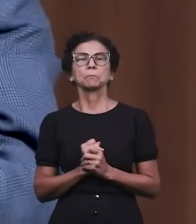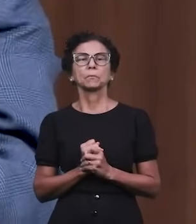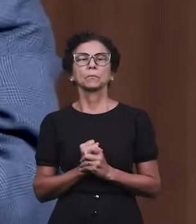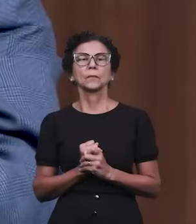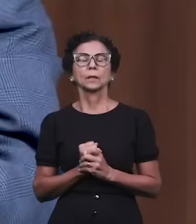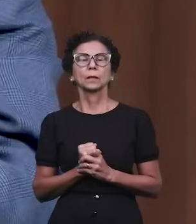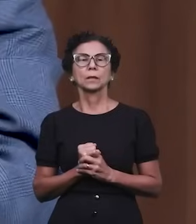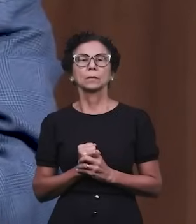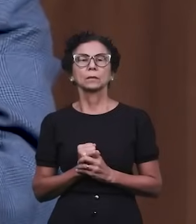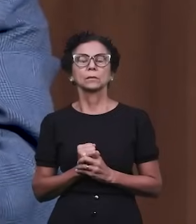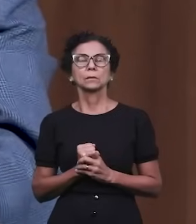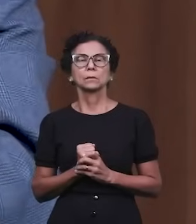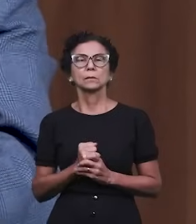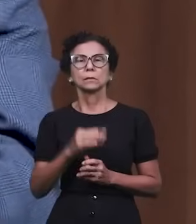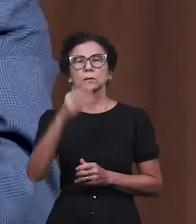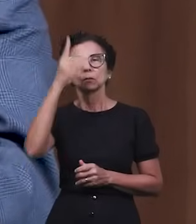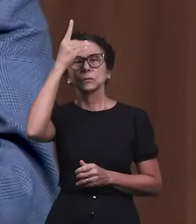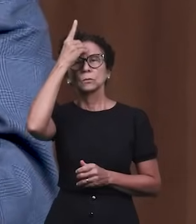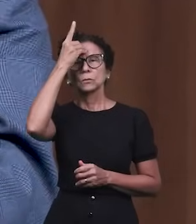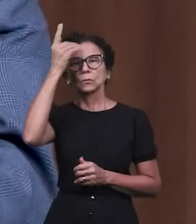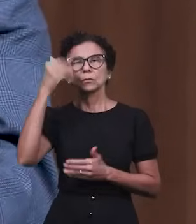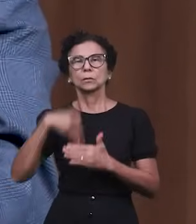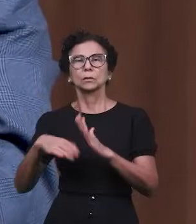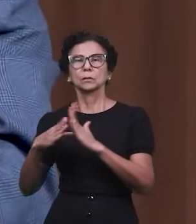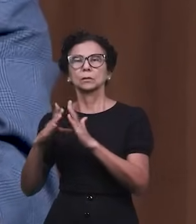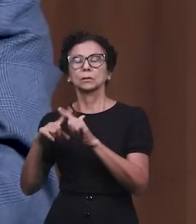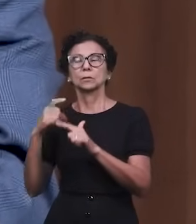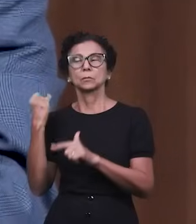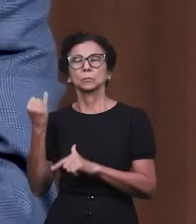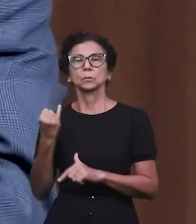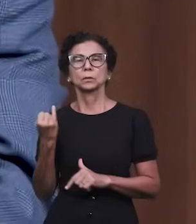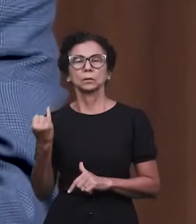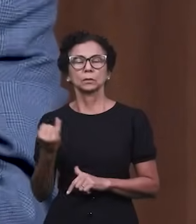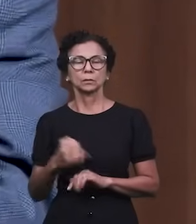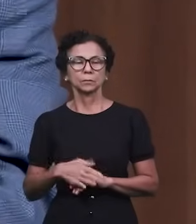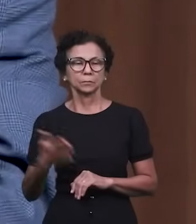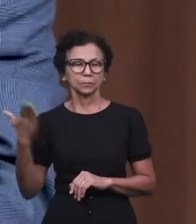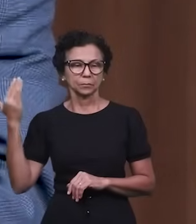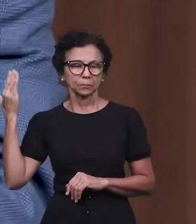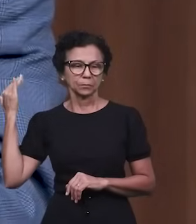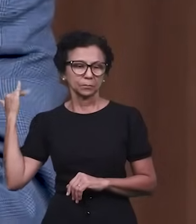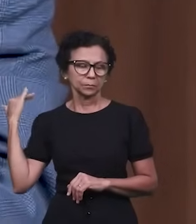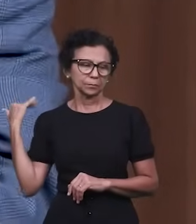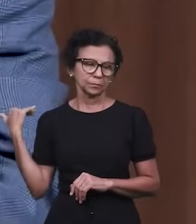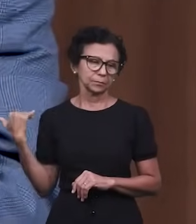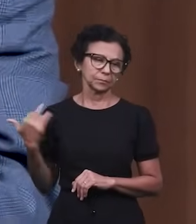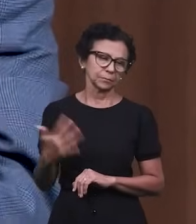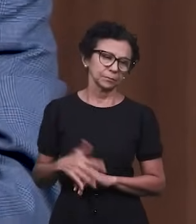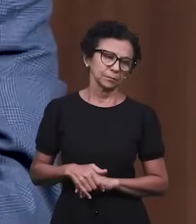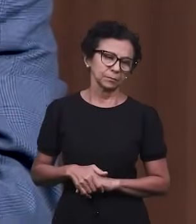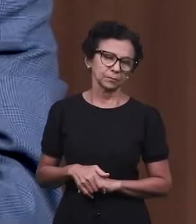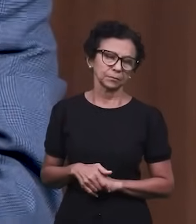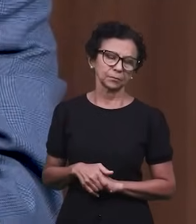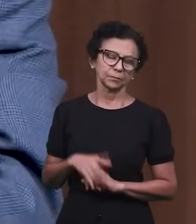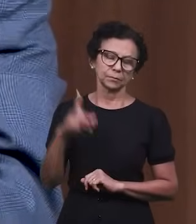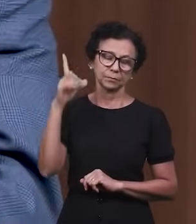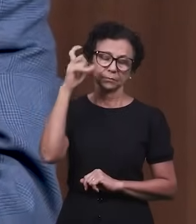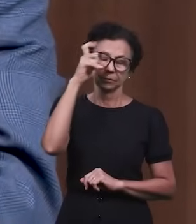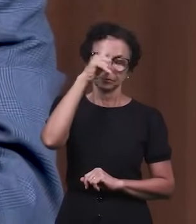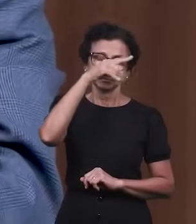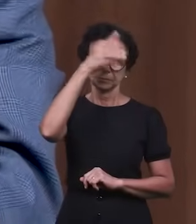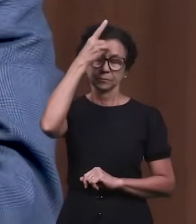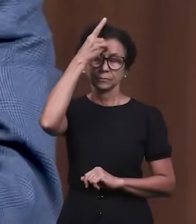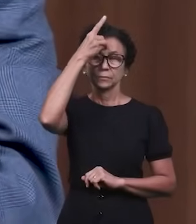né? Mas os dons dentro da igreja são muito importantes. Nós tivemos no começo muita dificuldade com